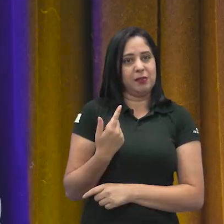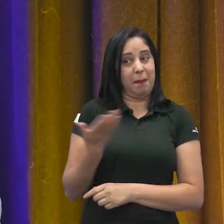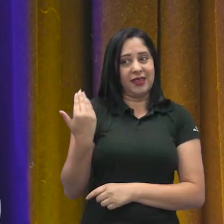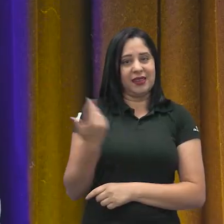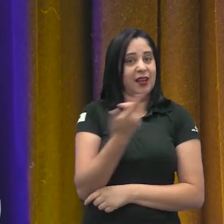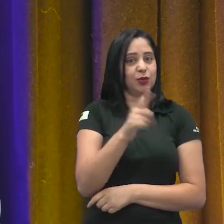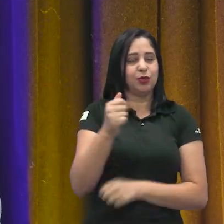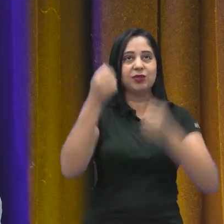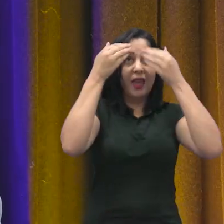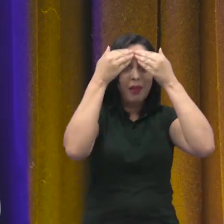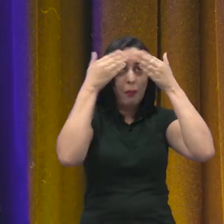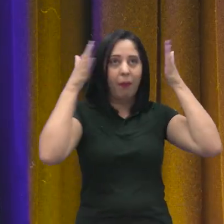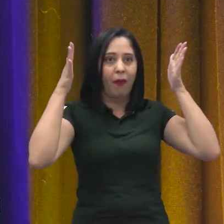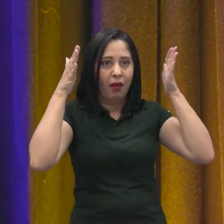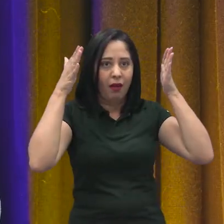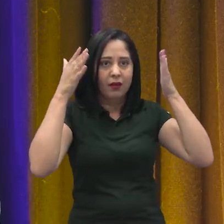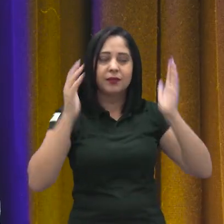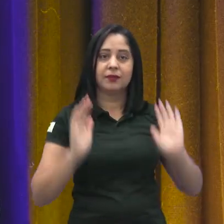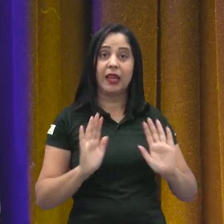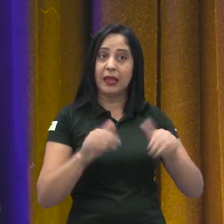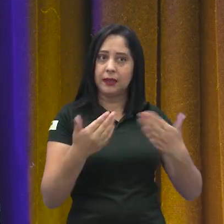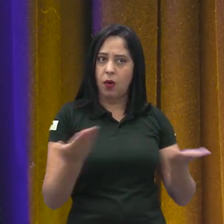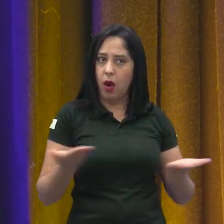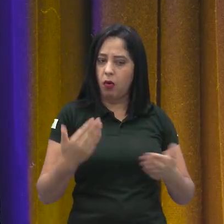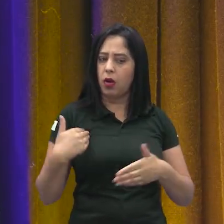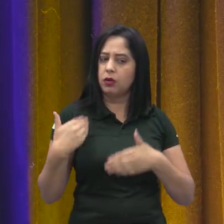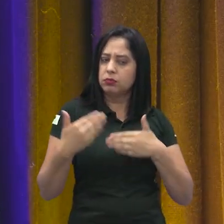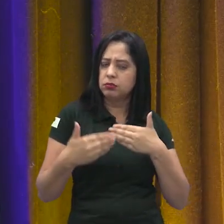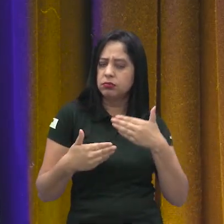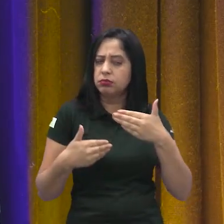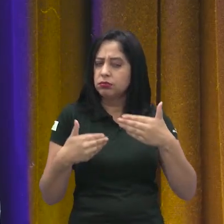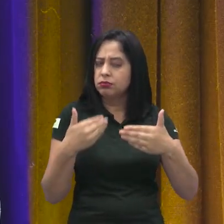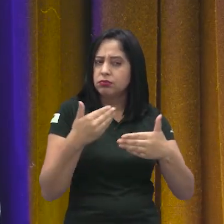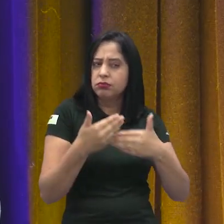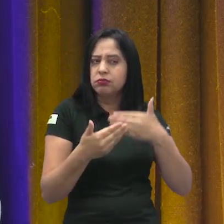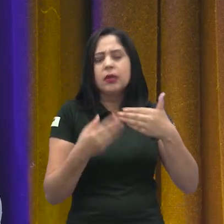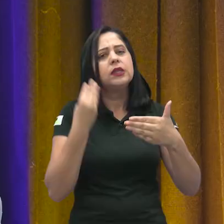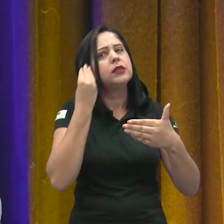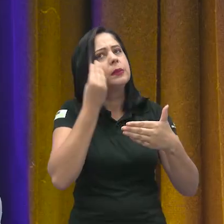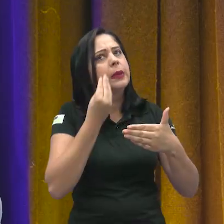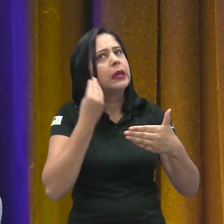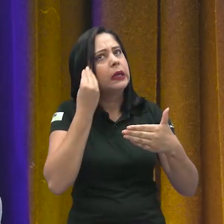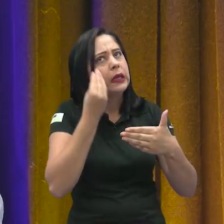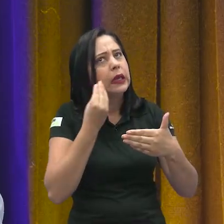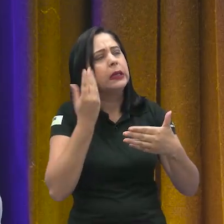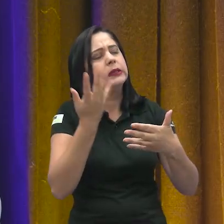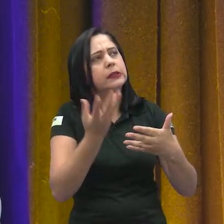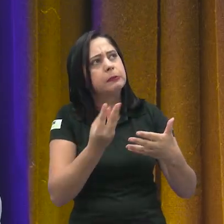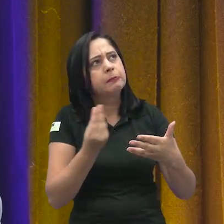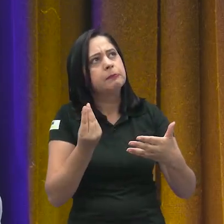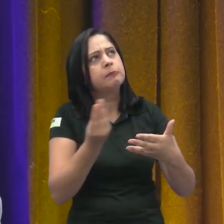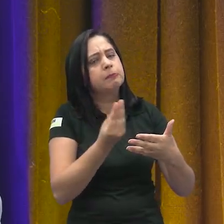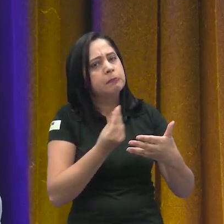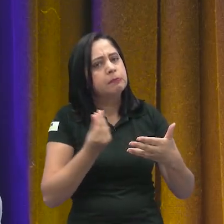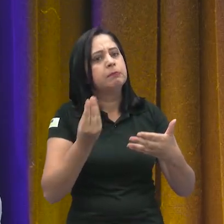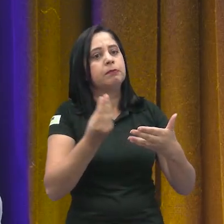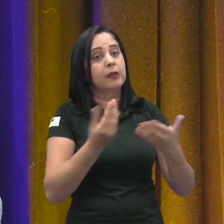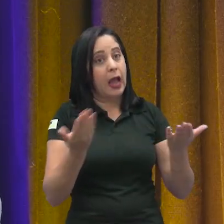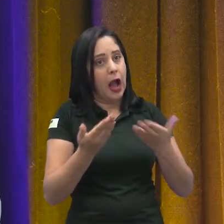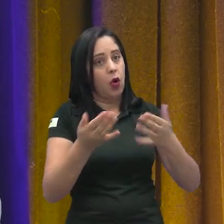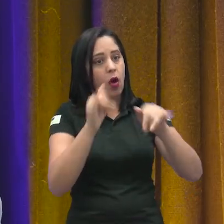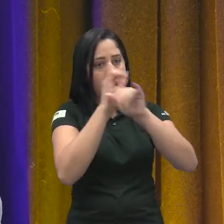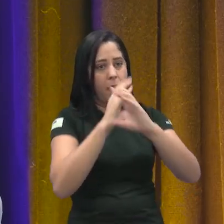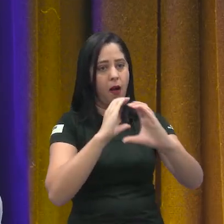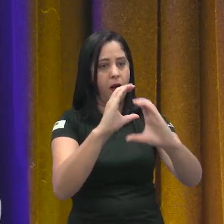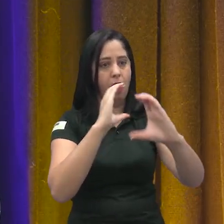que precisávamos, né? Então, no decorrer da caminhada, nós fomos aprendendo, nos desenvolvendo e trazendo cada vez mais clareza para